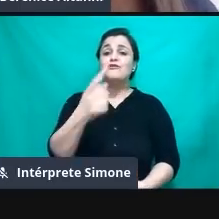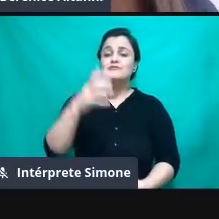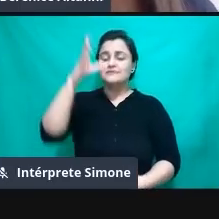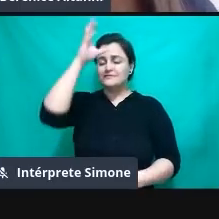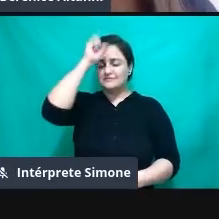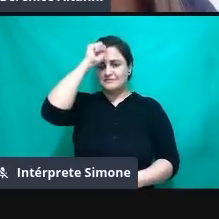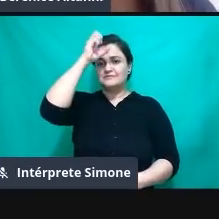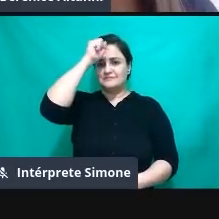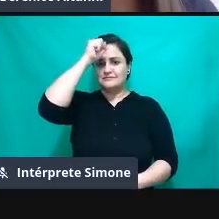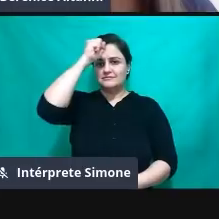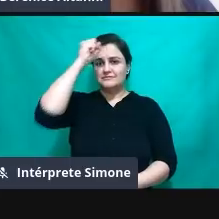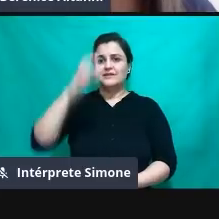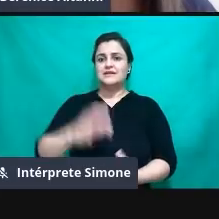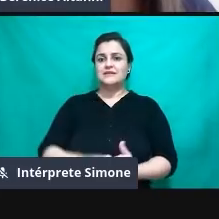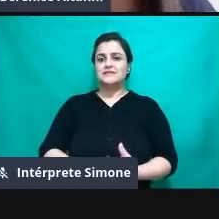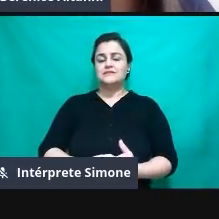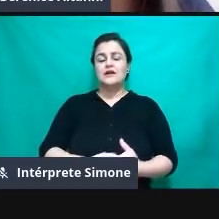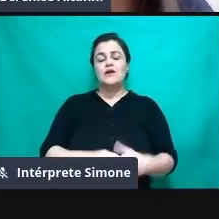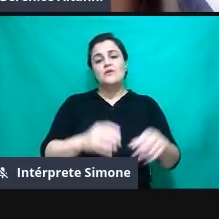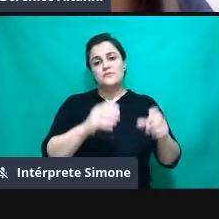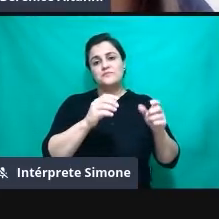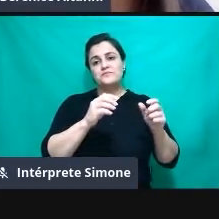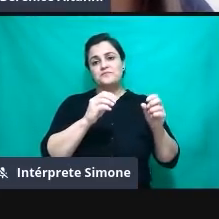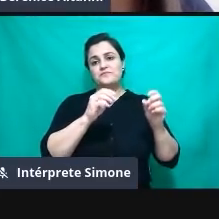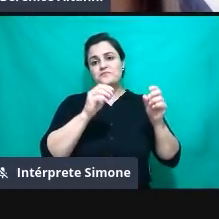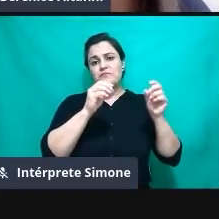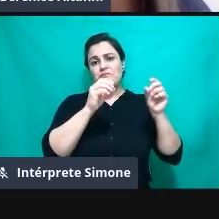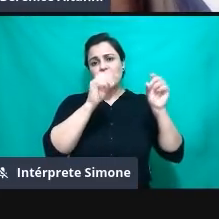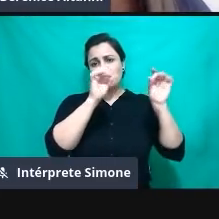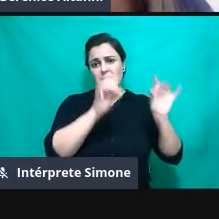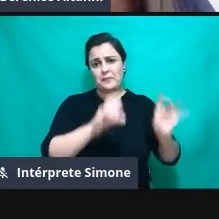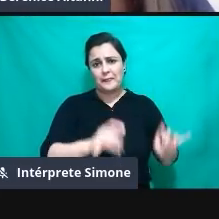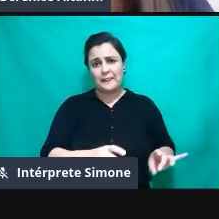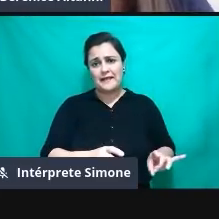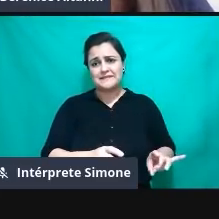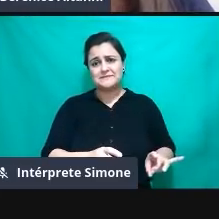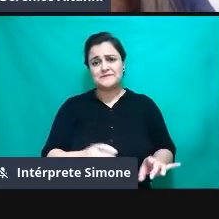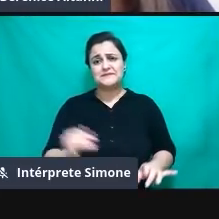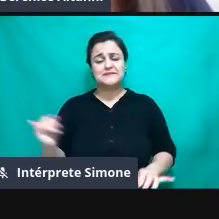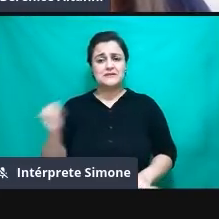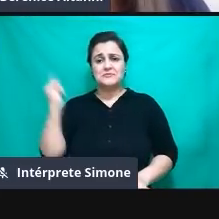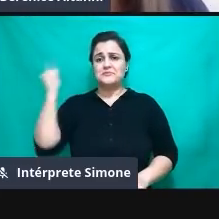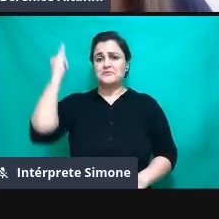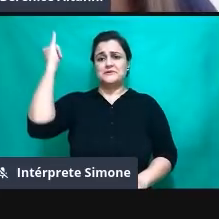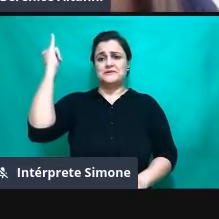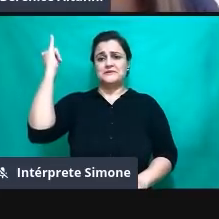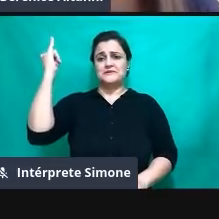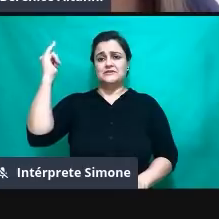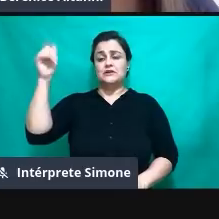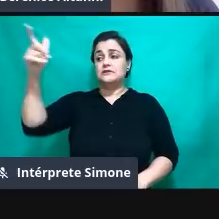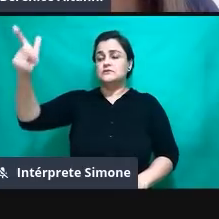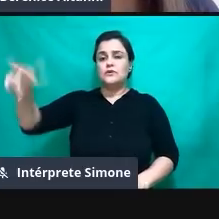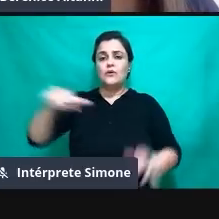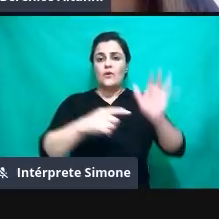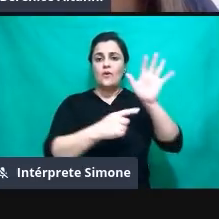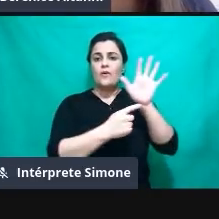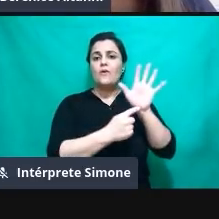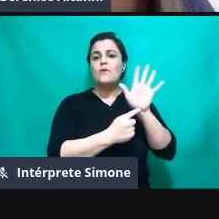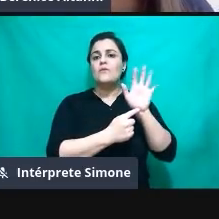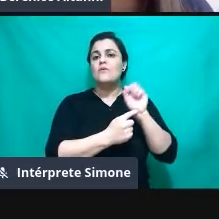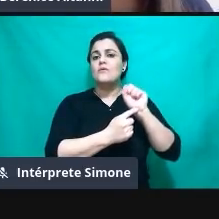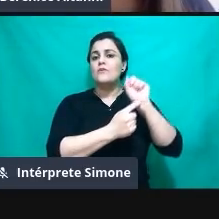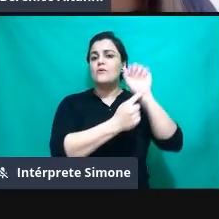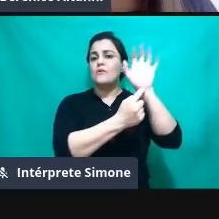mais numa orientação. Então, nessa vertente, vocês veem nessas imagens, são também imagens aqui da nossa rede